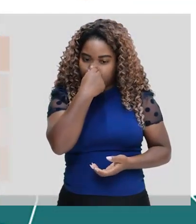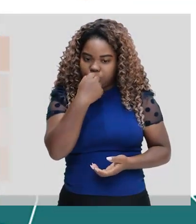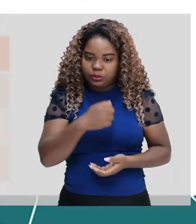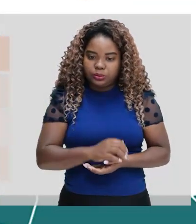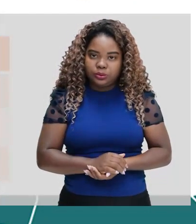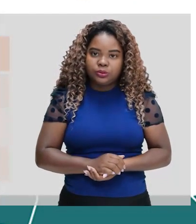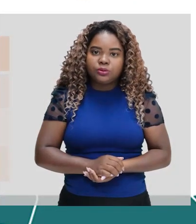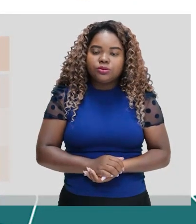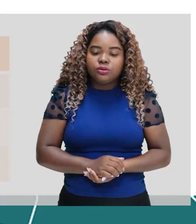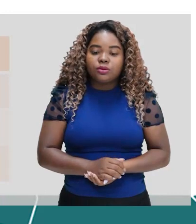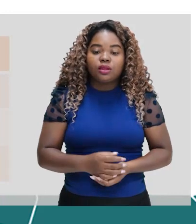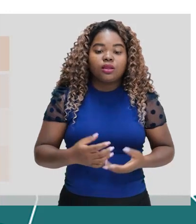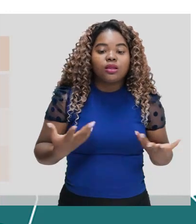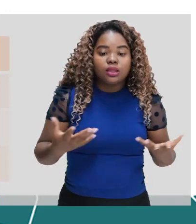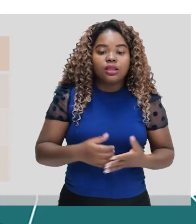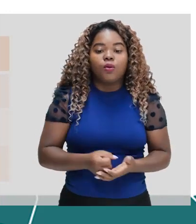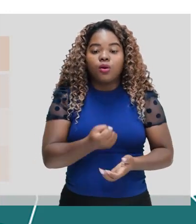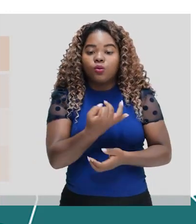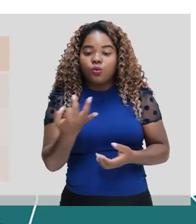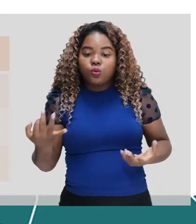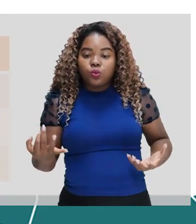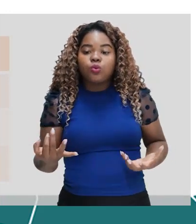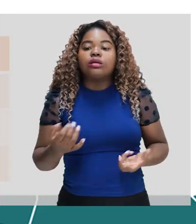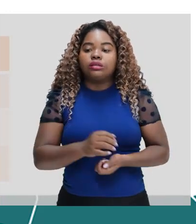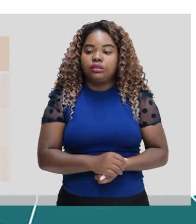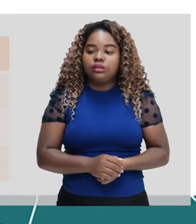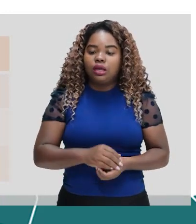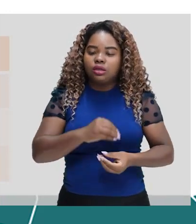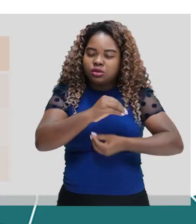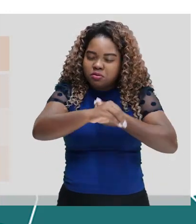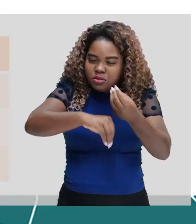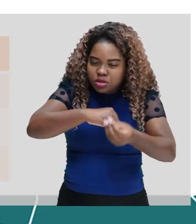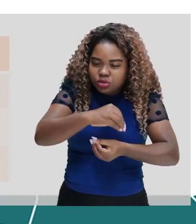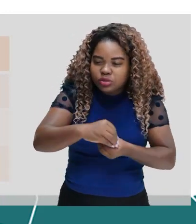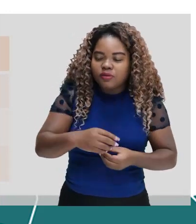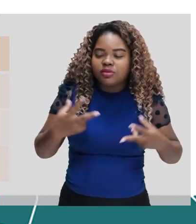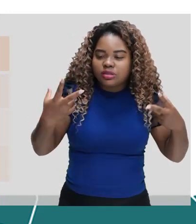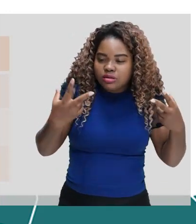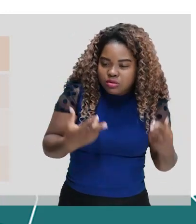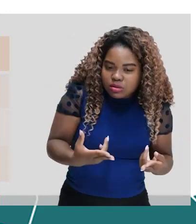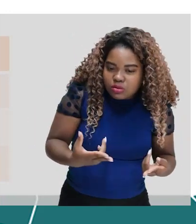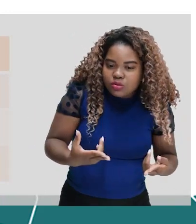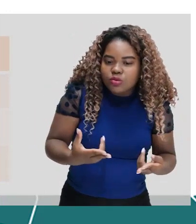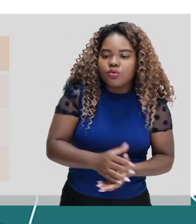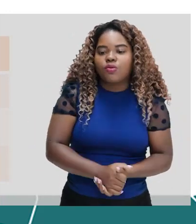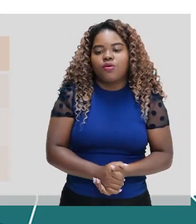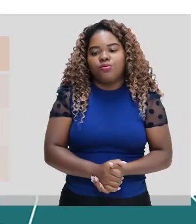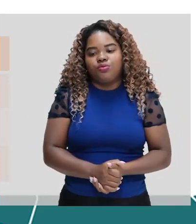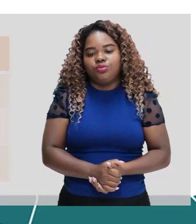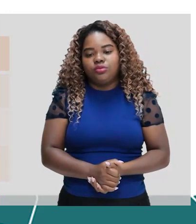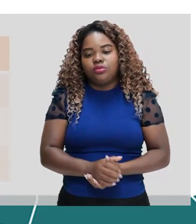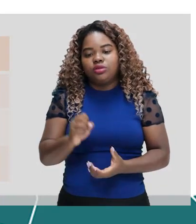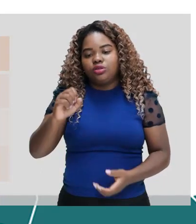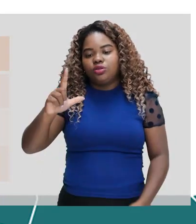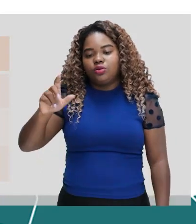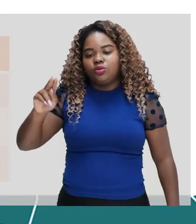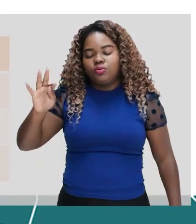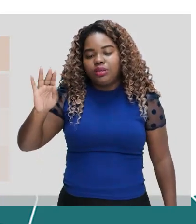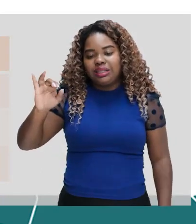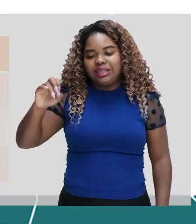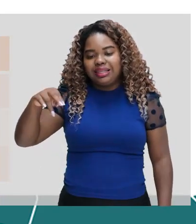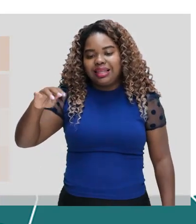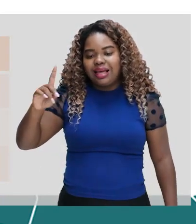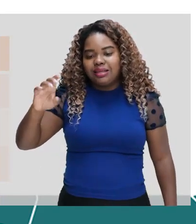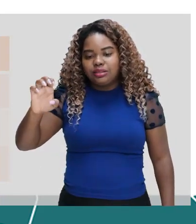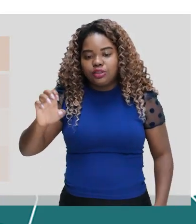ser igual, certo, ao coeficiente de solubilidade. Bom, uma segunda